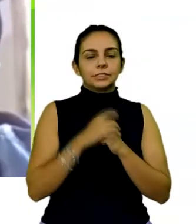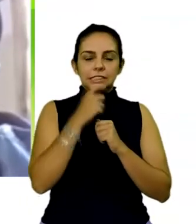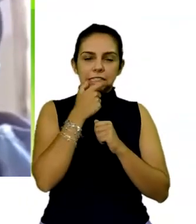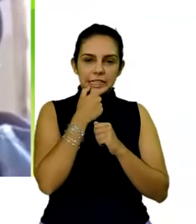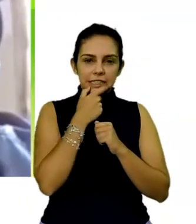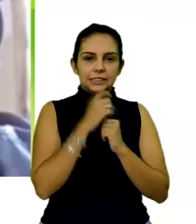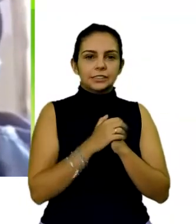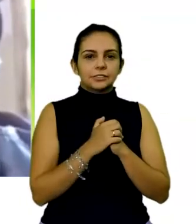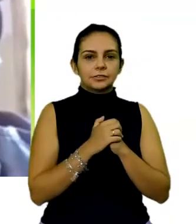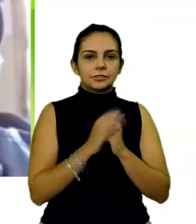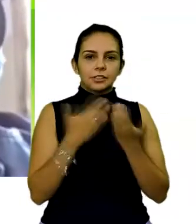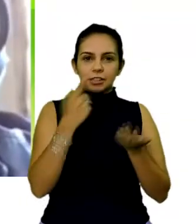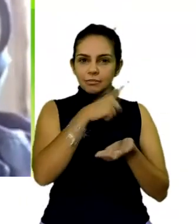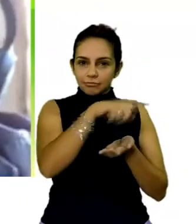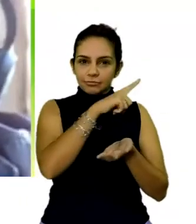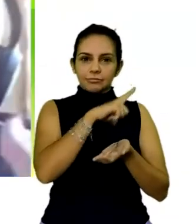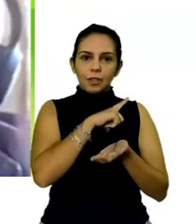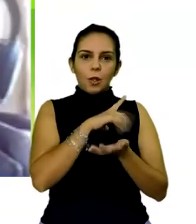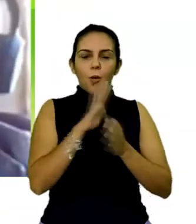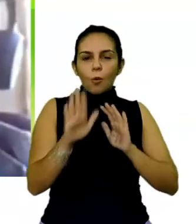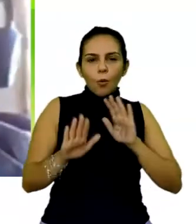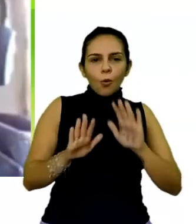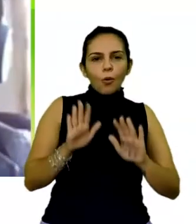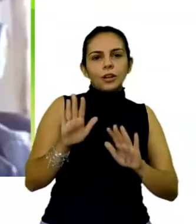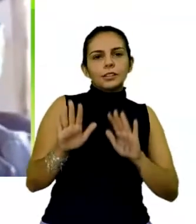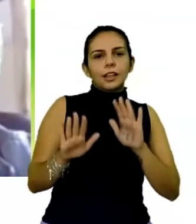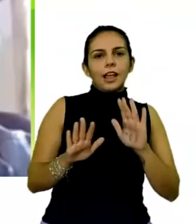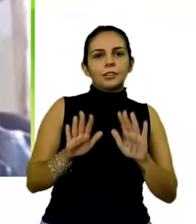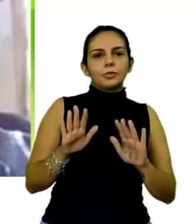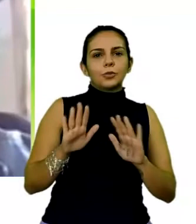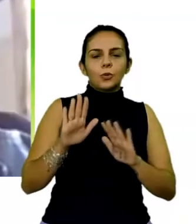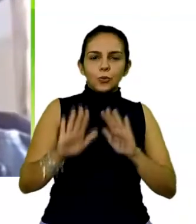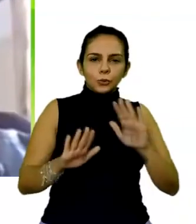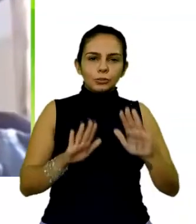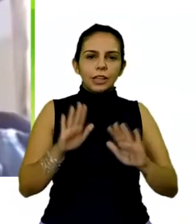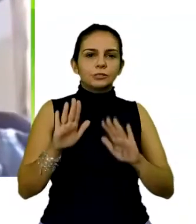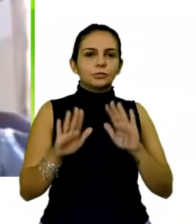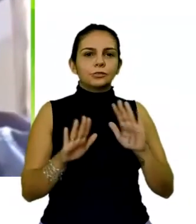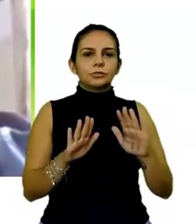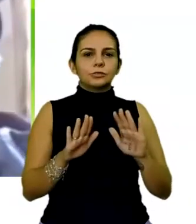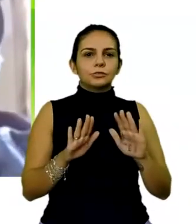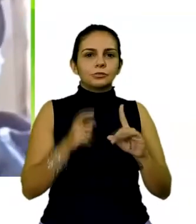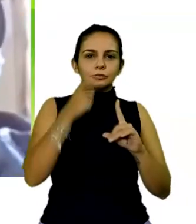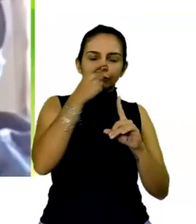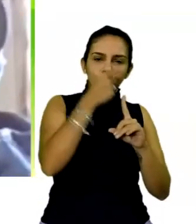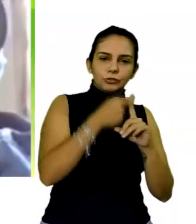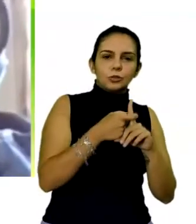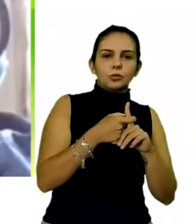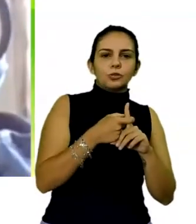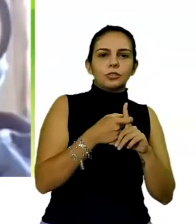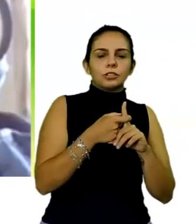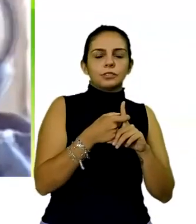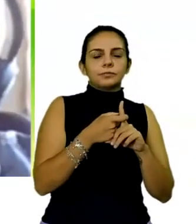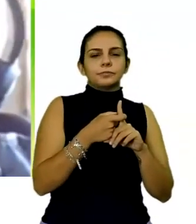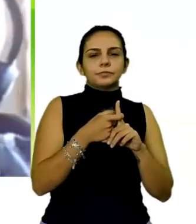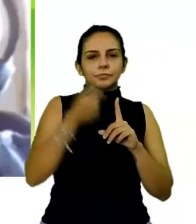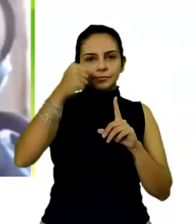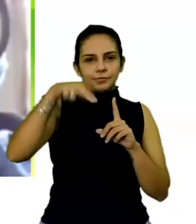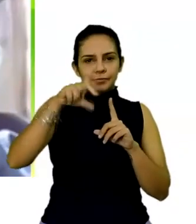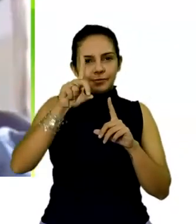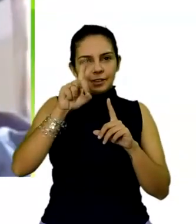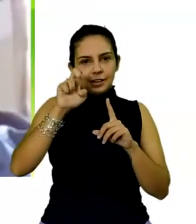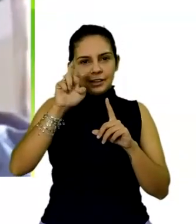inglês. Então, eles têm esse cuidado com a figura que foi